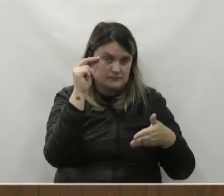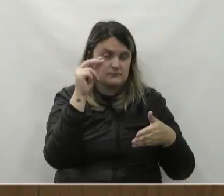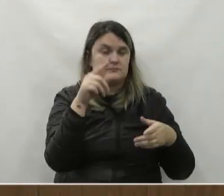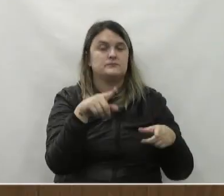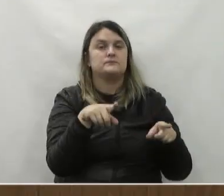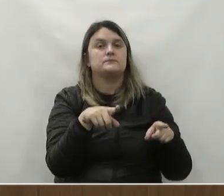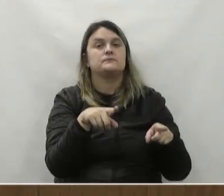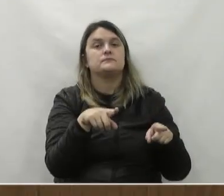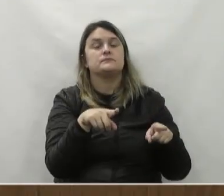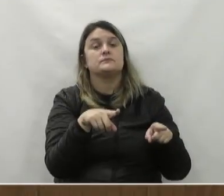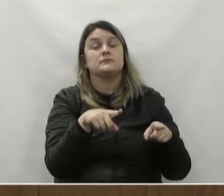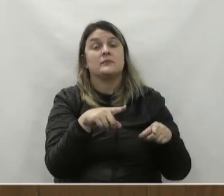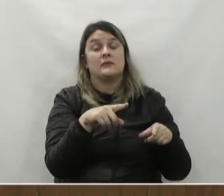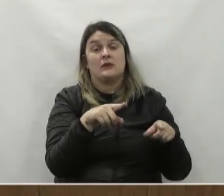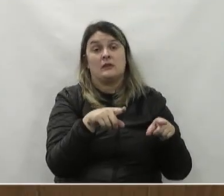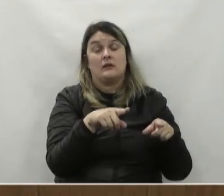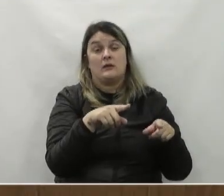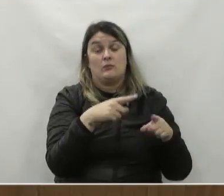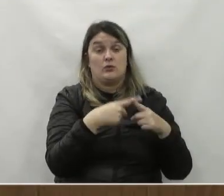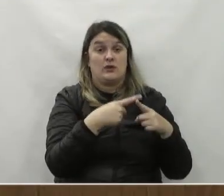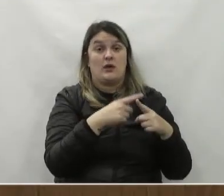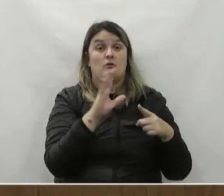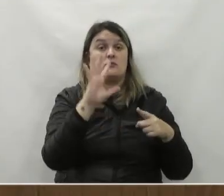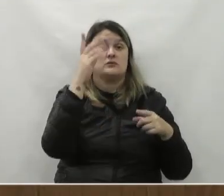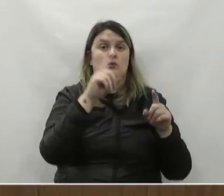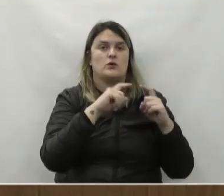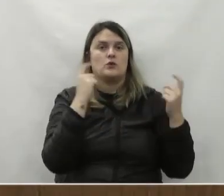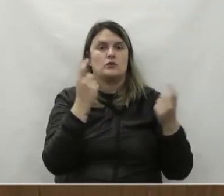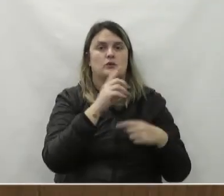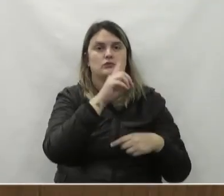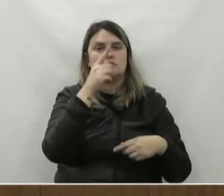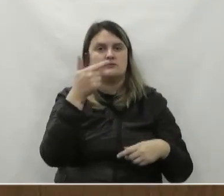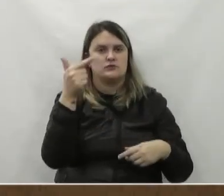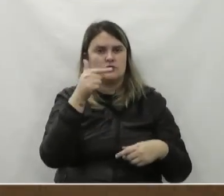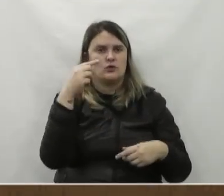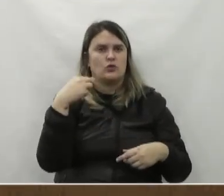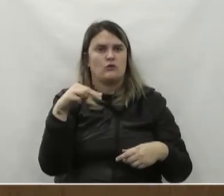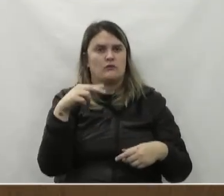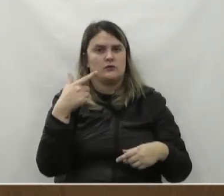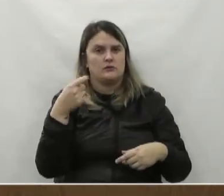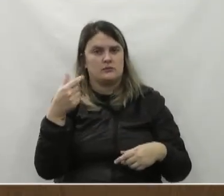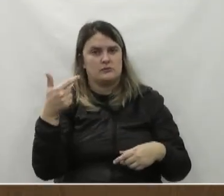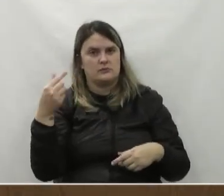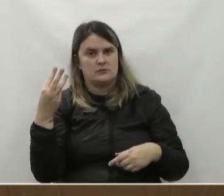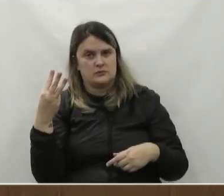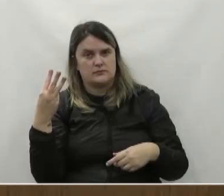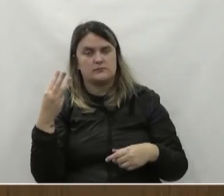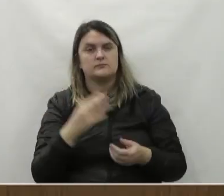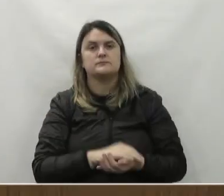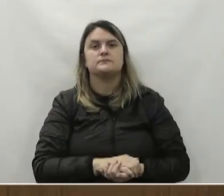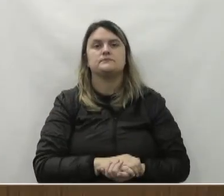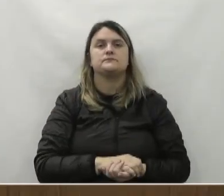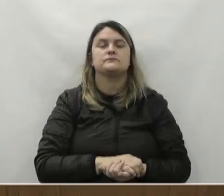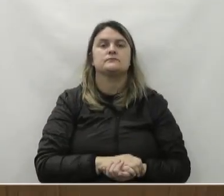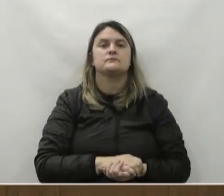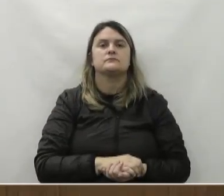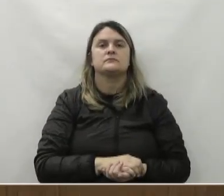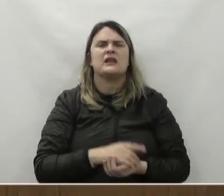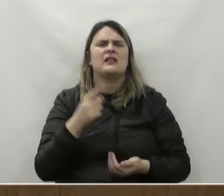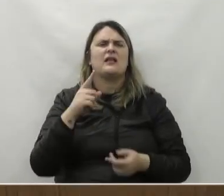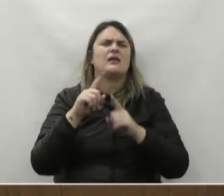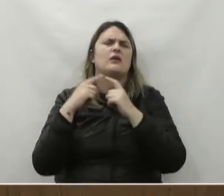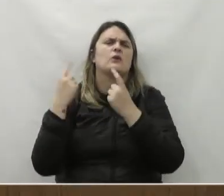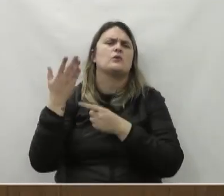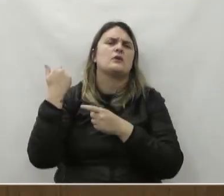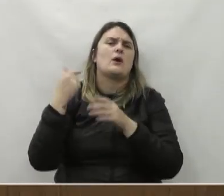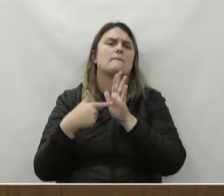Vitória, considerando a audiência pública realizada em 22 de novembro de 2023, na qual foram